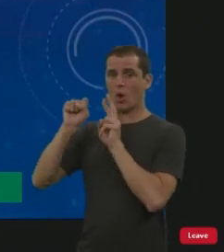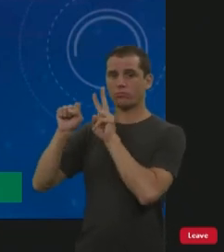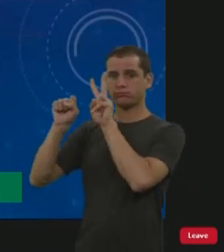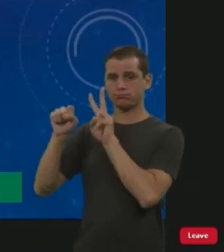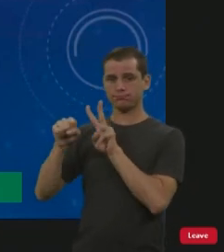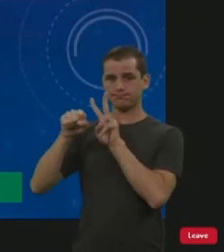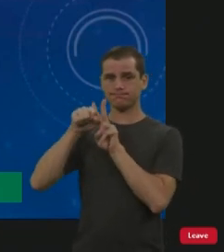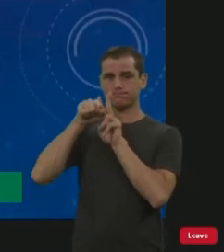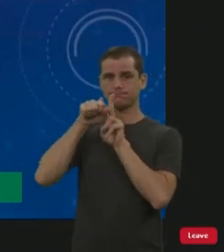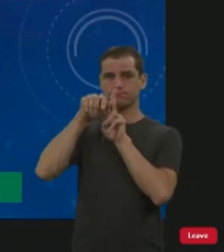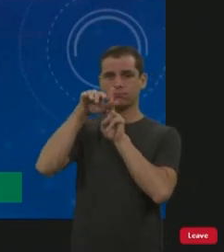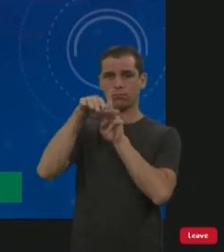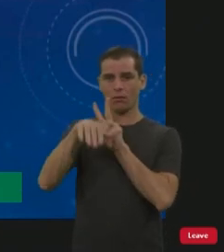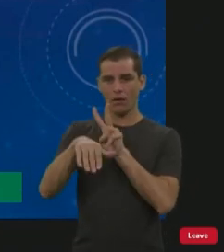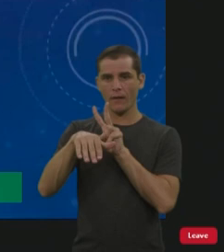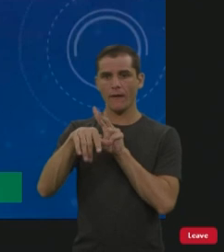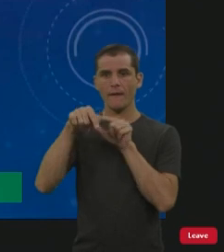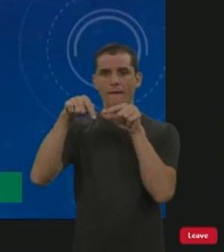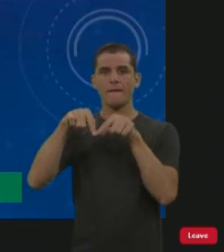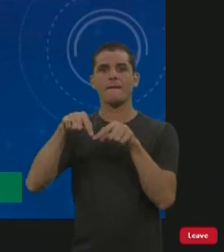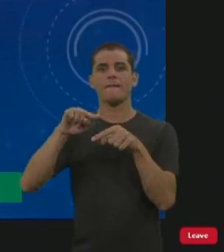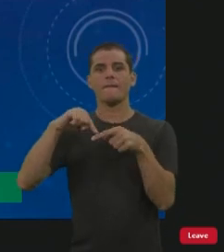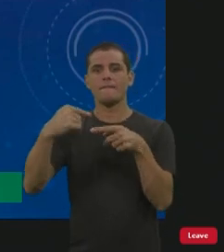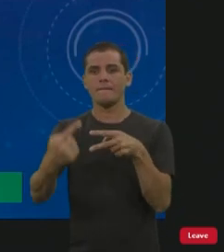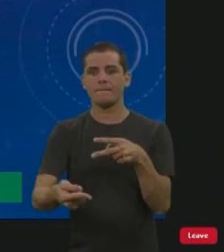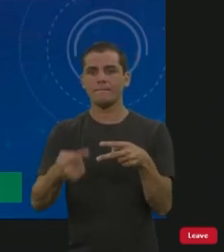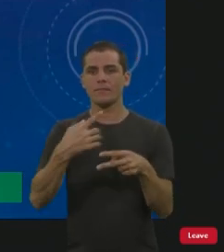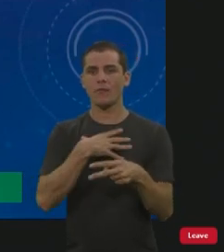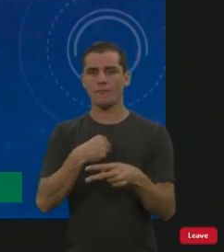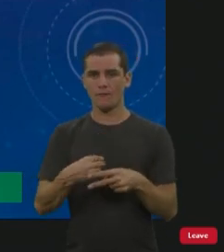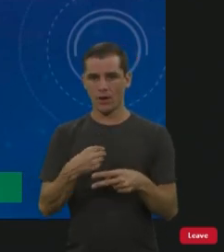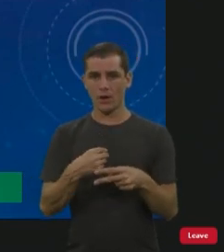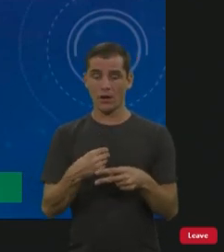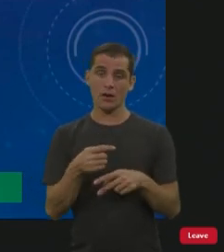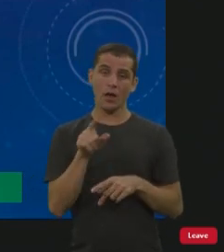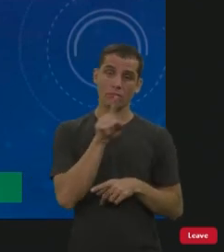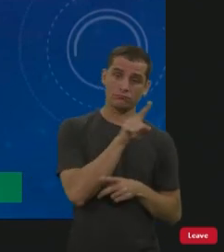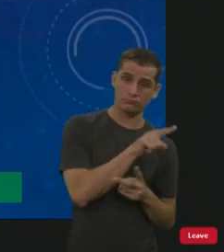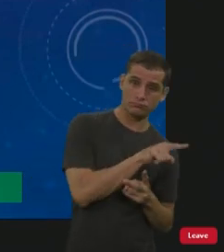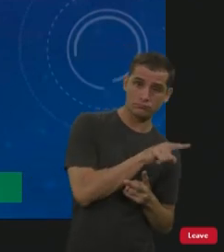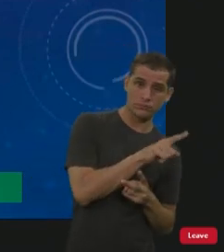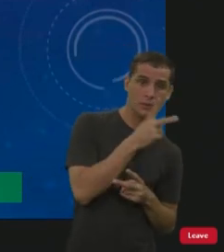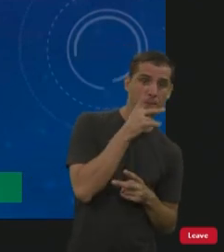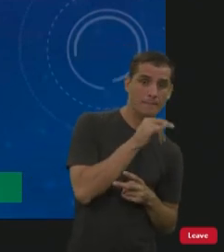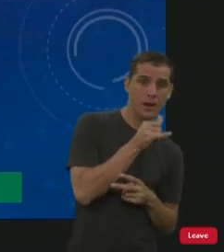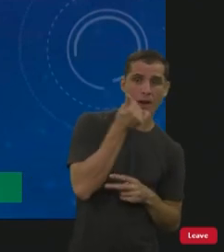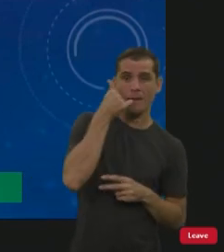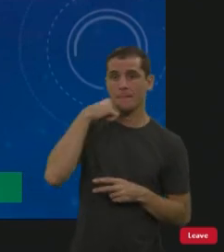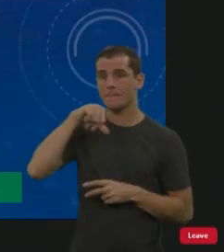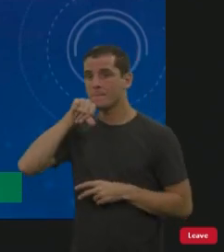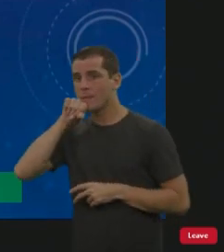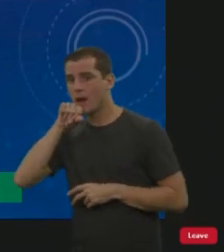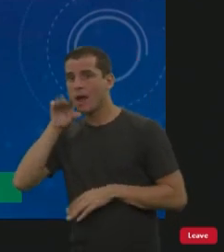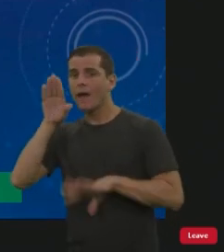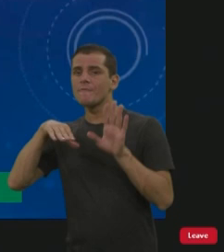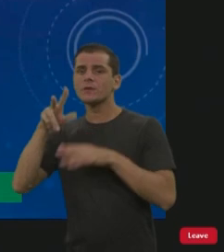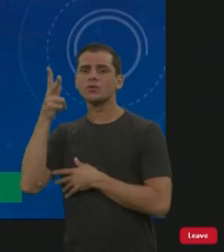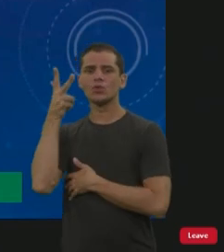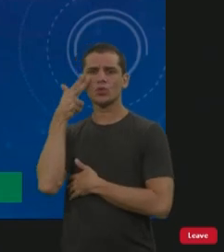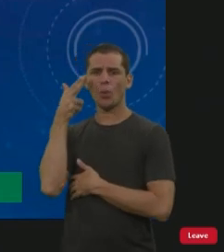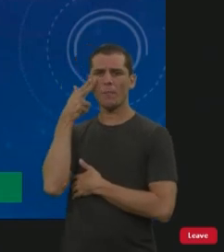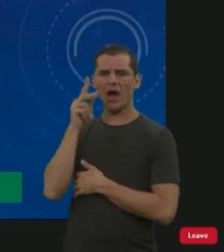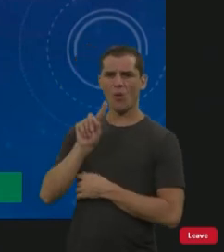enzimas, porém, o outro lado, que veio do pai ou da mãe, é normal. Então, ele só tem uma